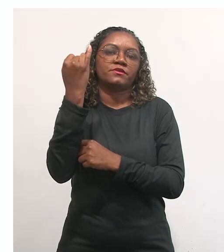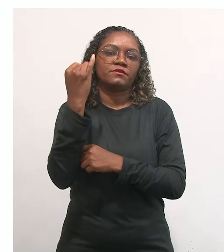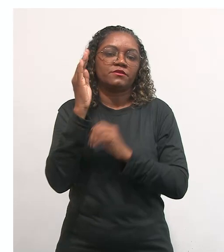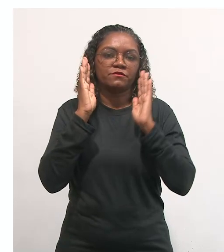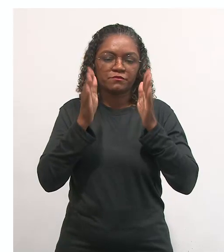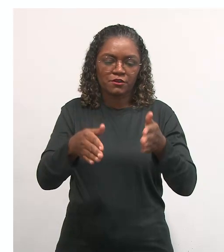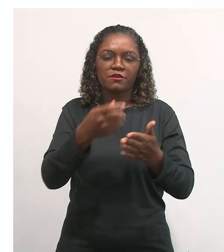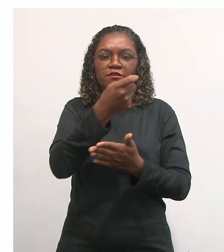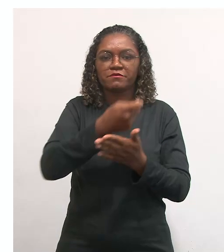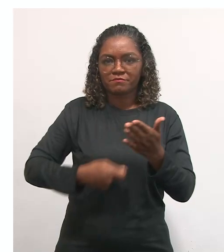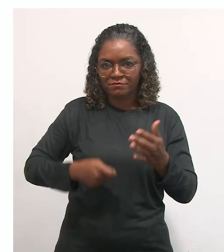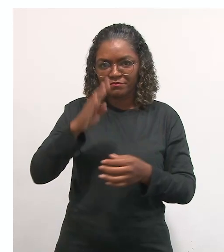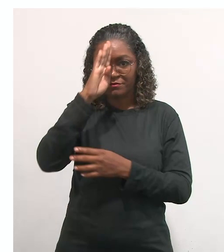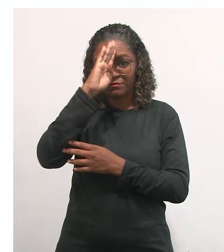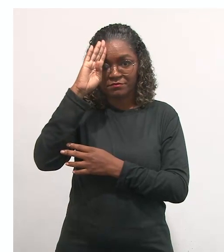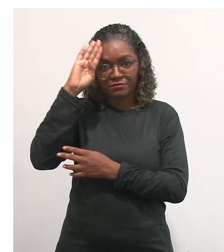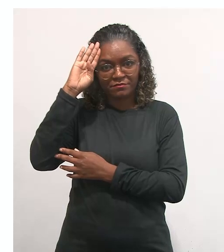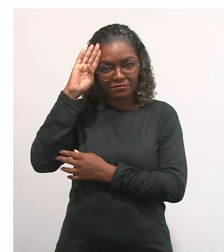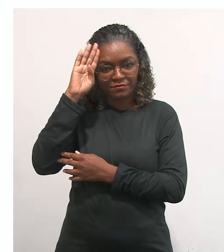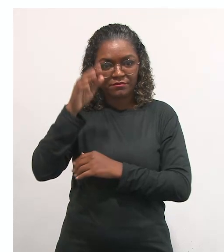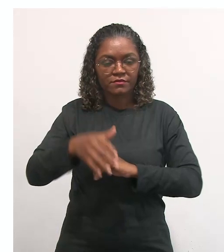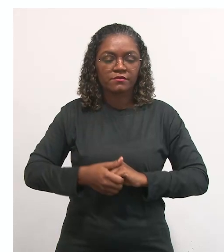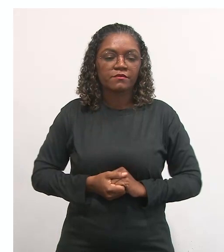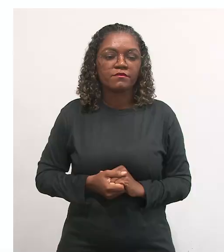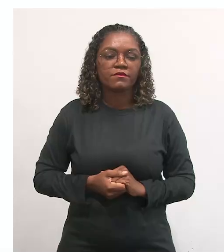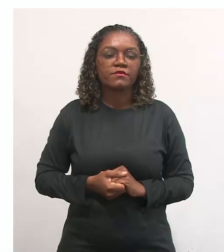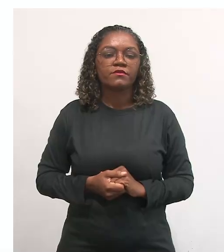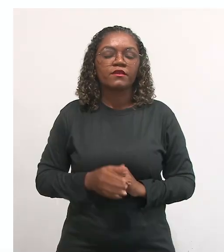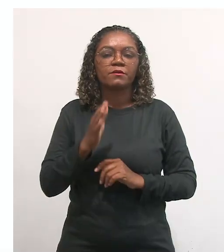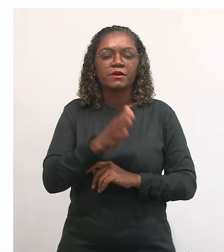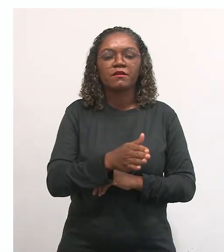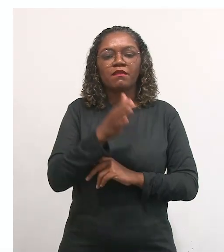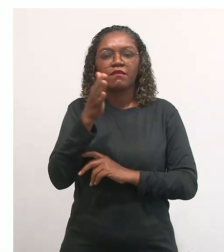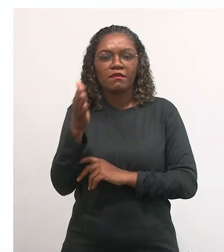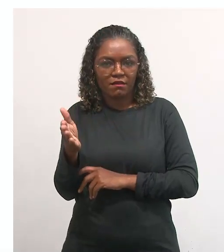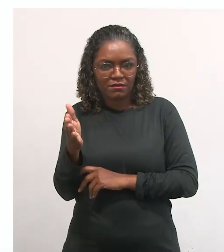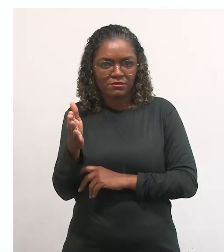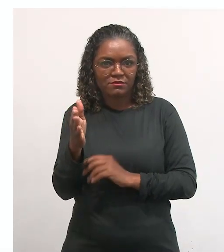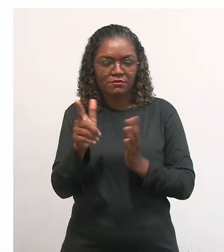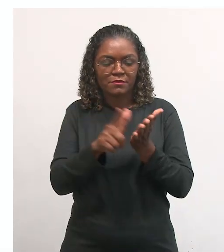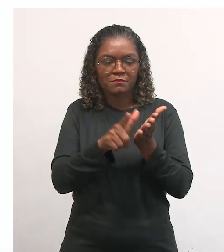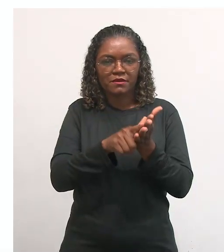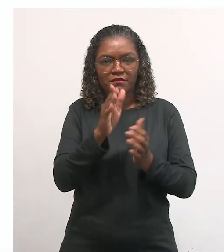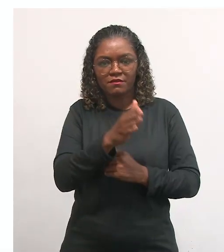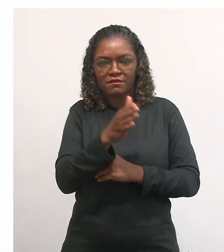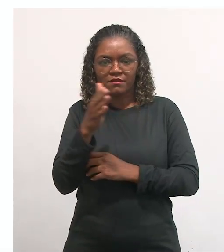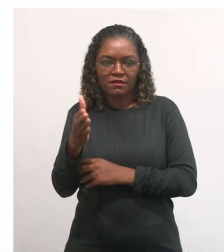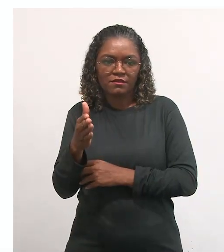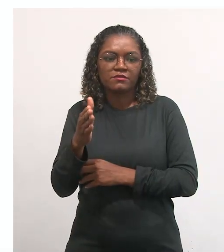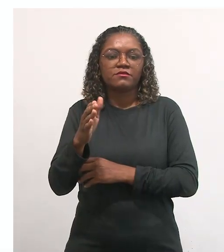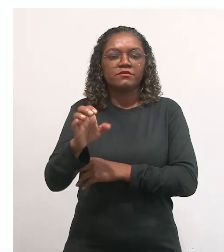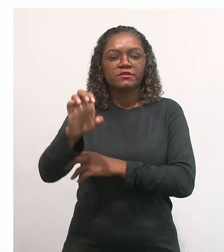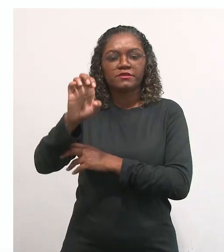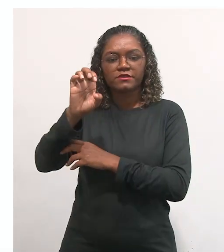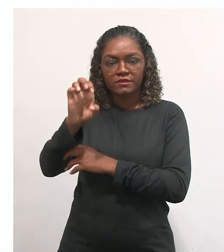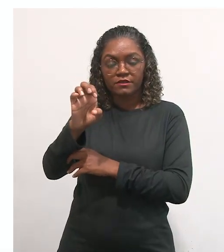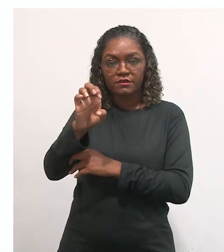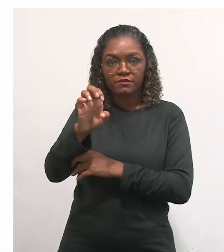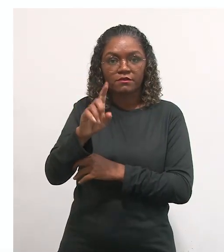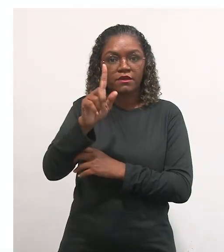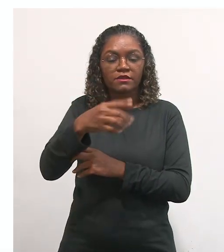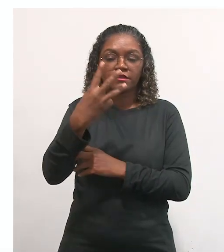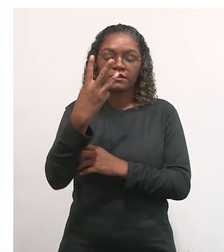trabalhos acadêmicos combinado e as margens esquerda superior de 3 cm direita inferior 2 cm